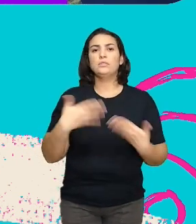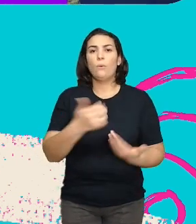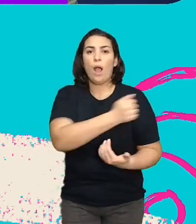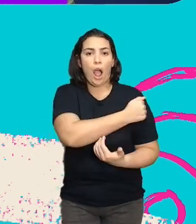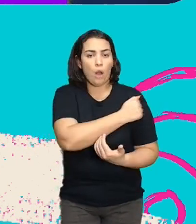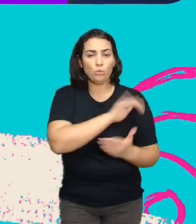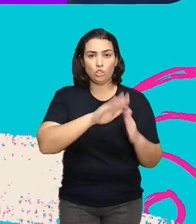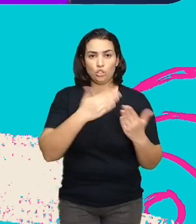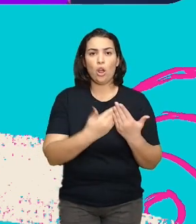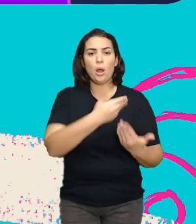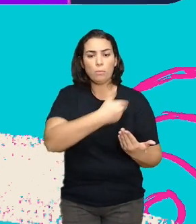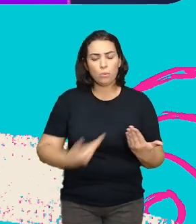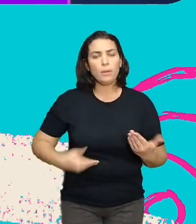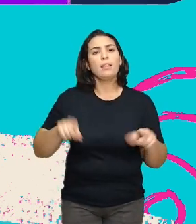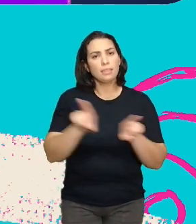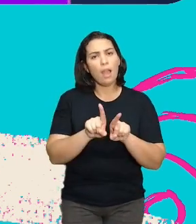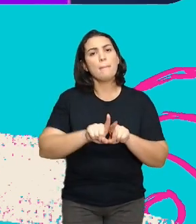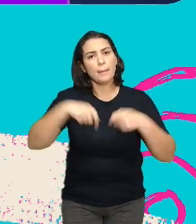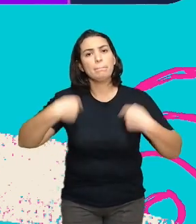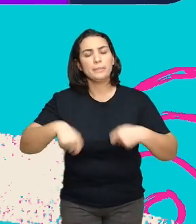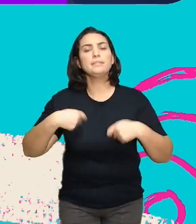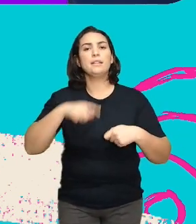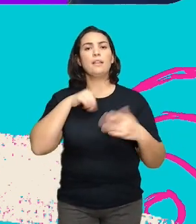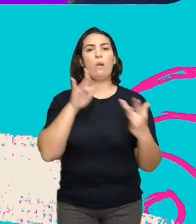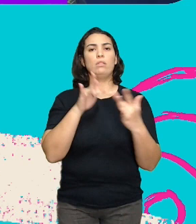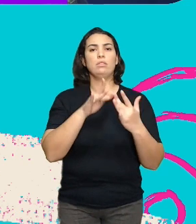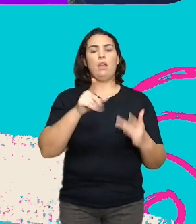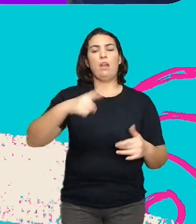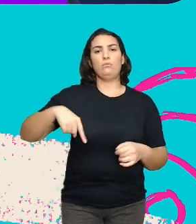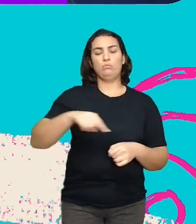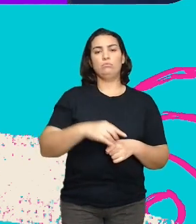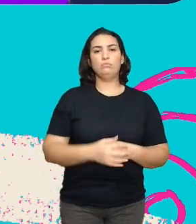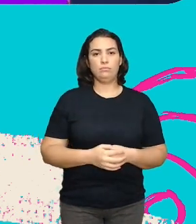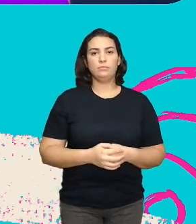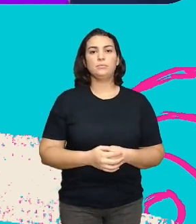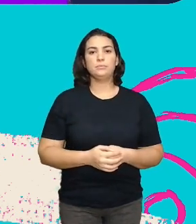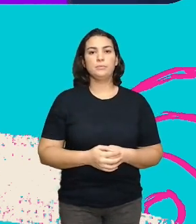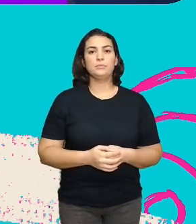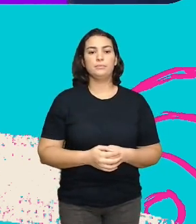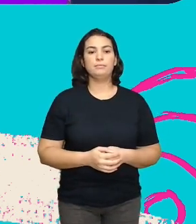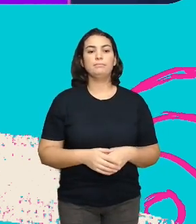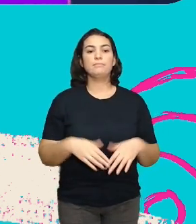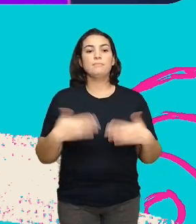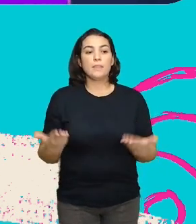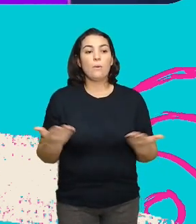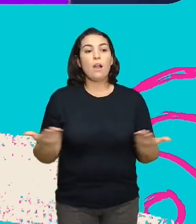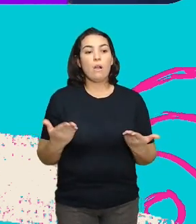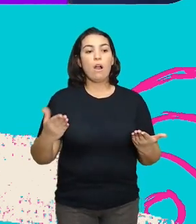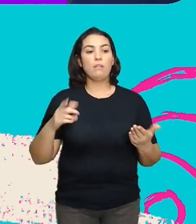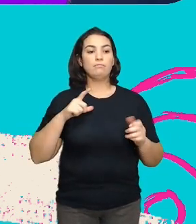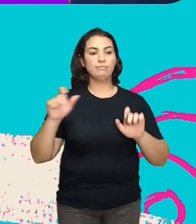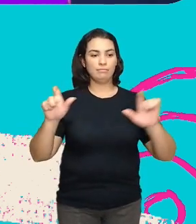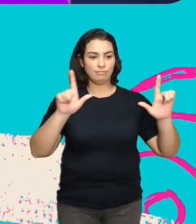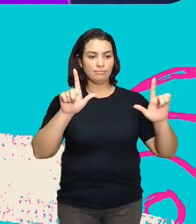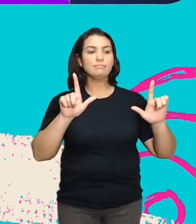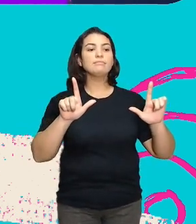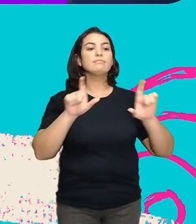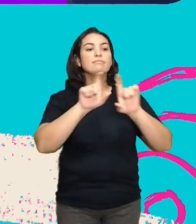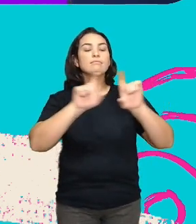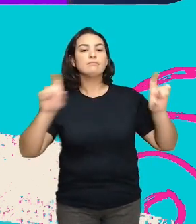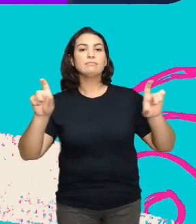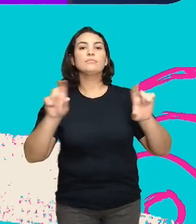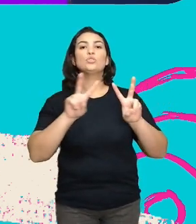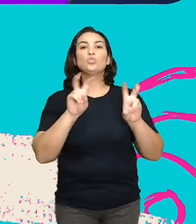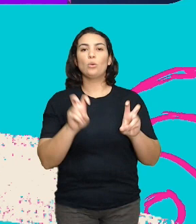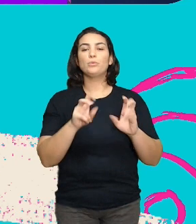realidade, e é nisso que a gente acredita. Então, trouxe para vocês um excerto do projeto pedagógico do